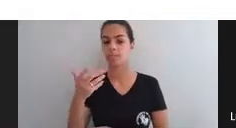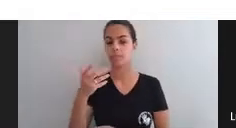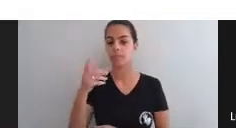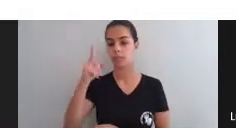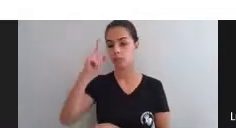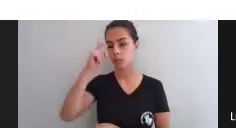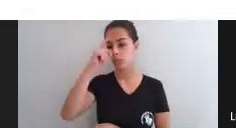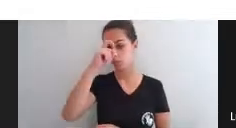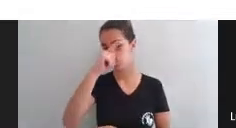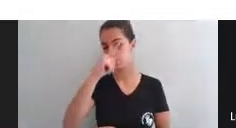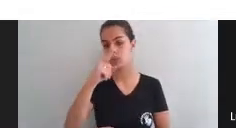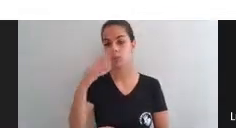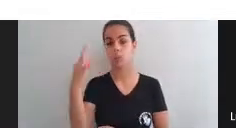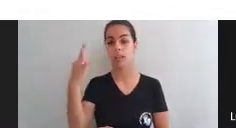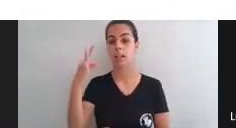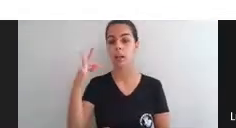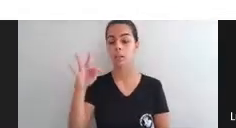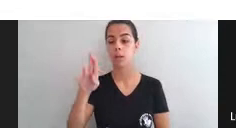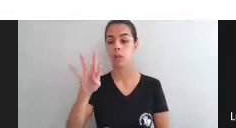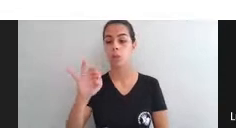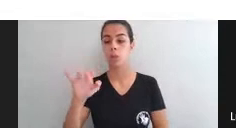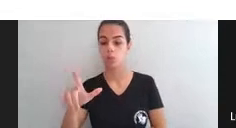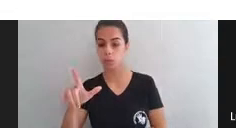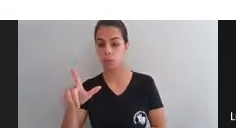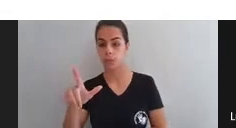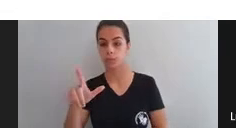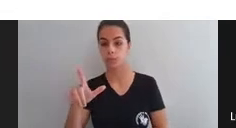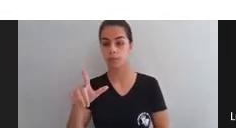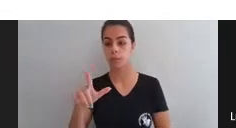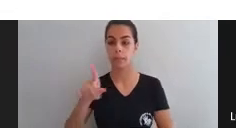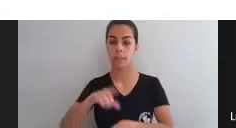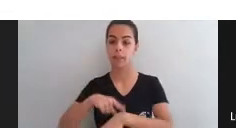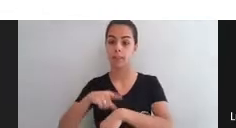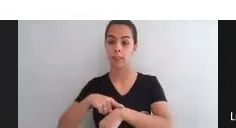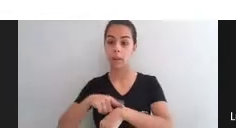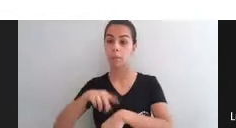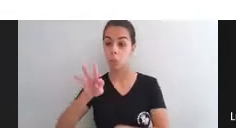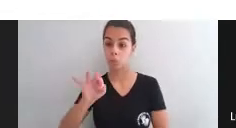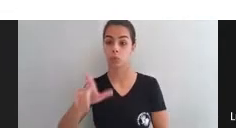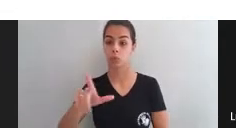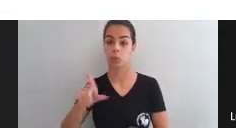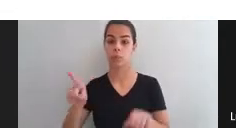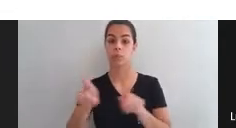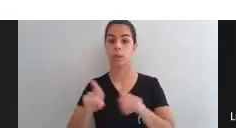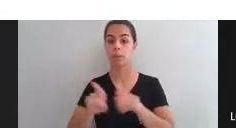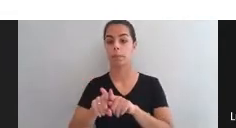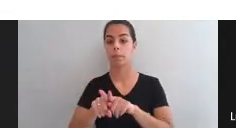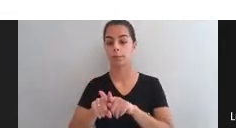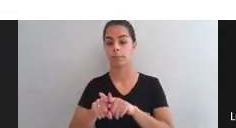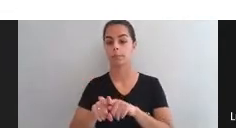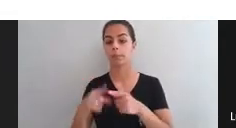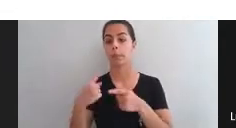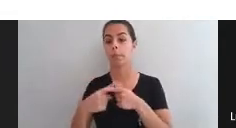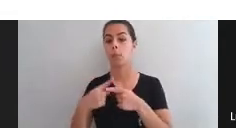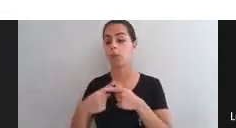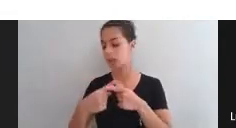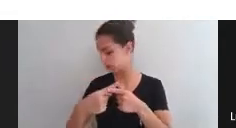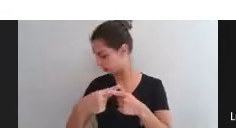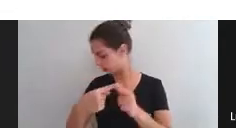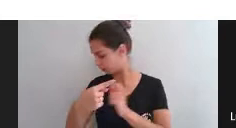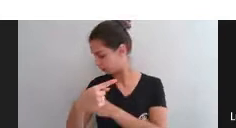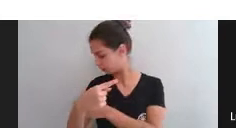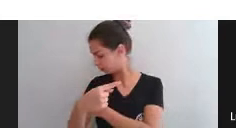tirar um trabalho útil em tempo útil também, porque os passos que